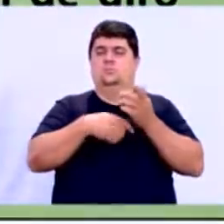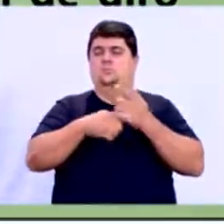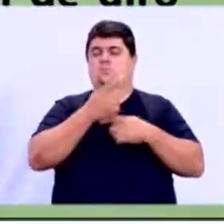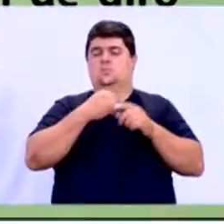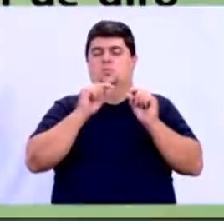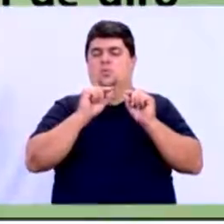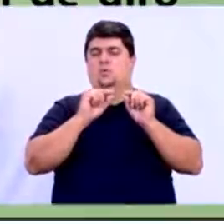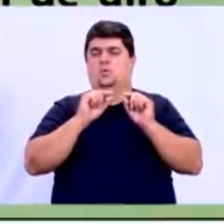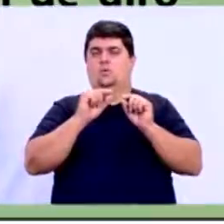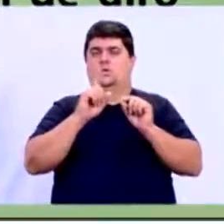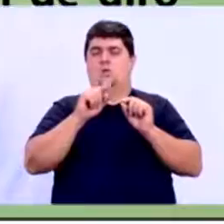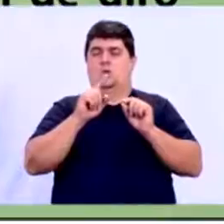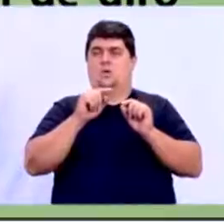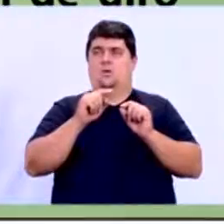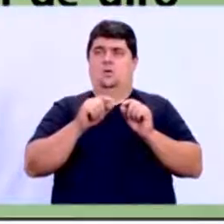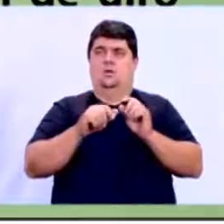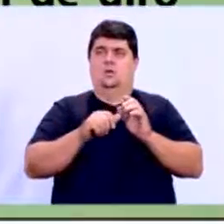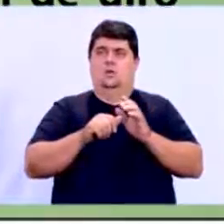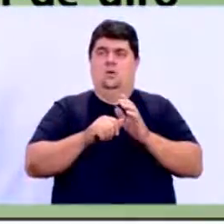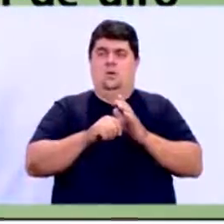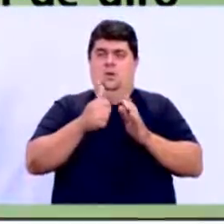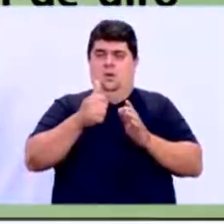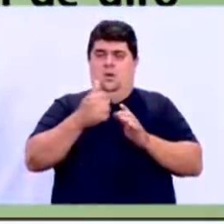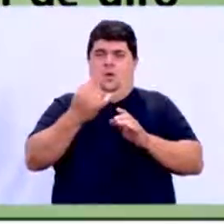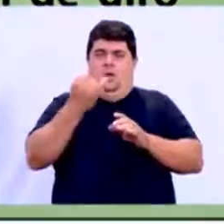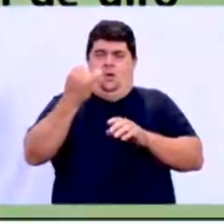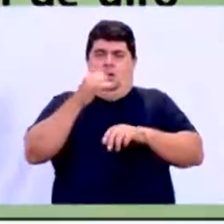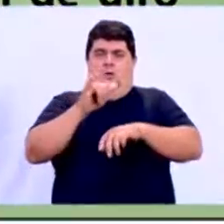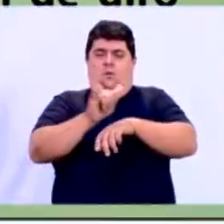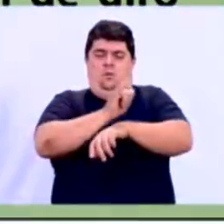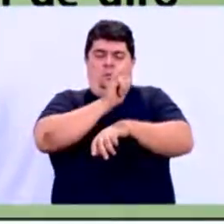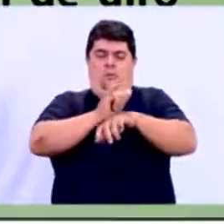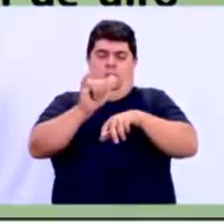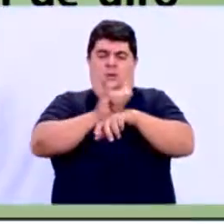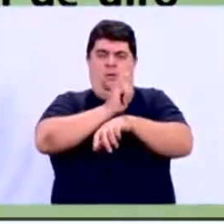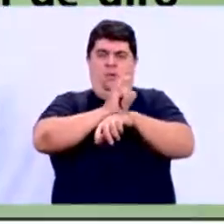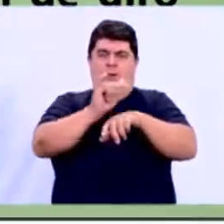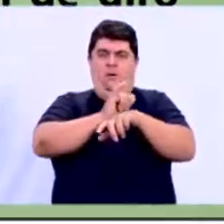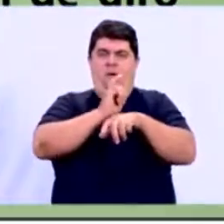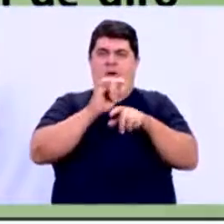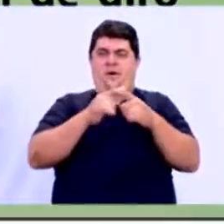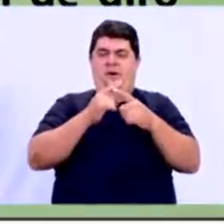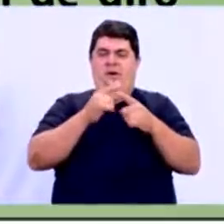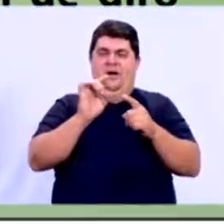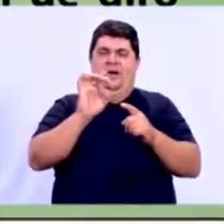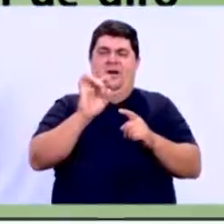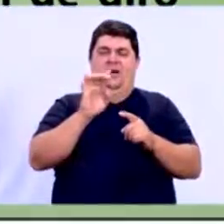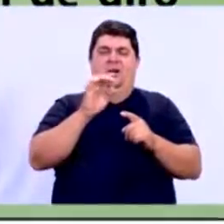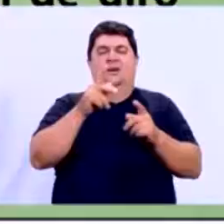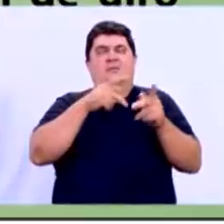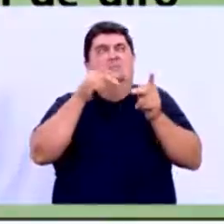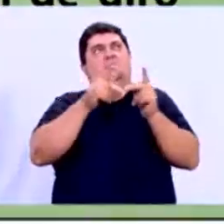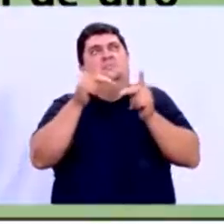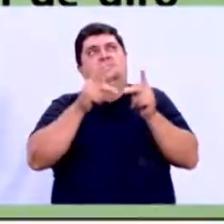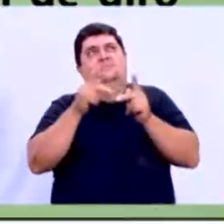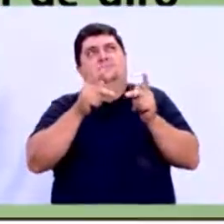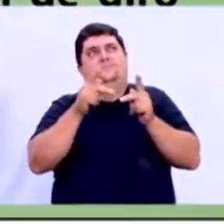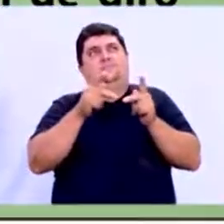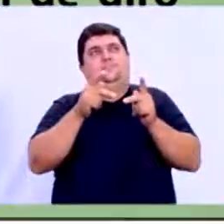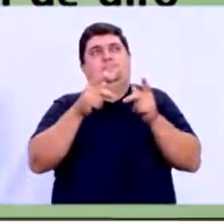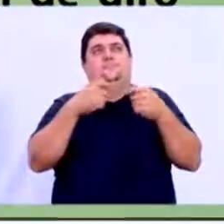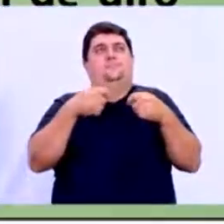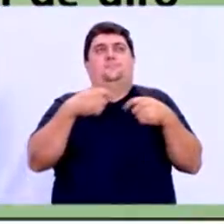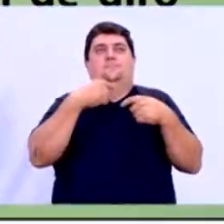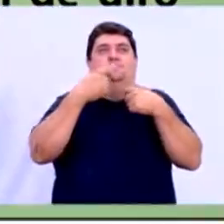gestão na gestão estratégica, que hoje não basta somente você planejar ou gerir o negócio,